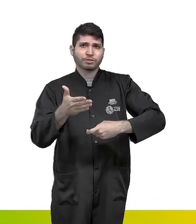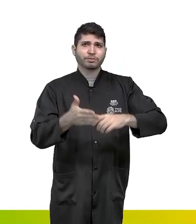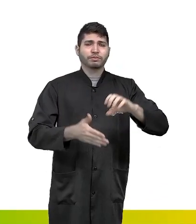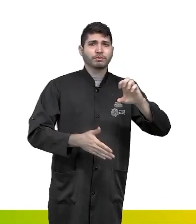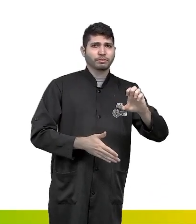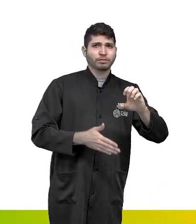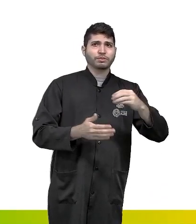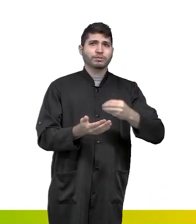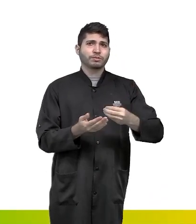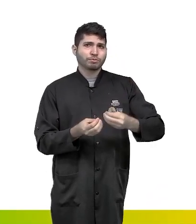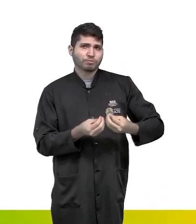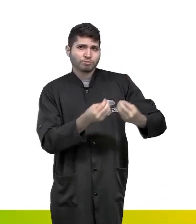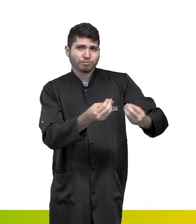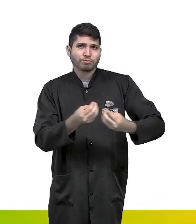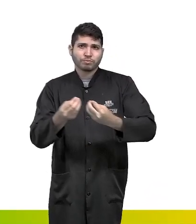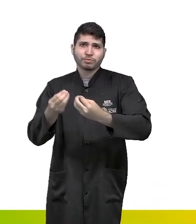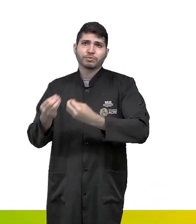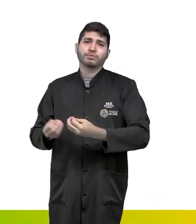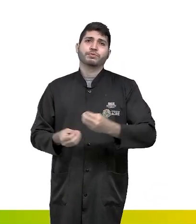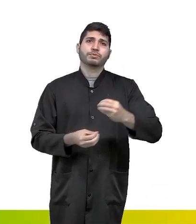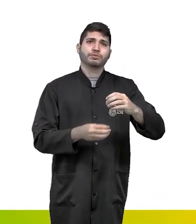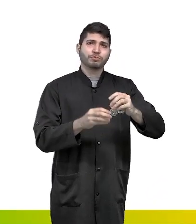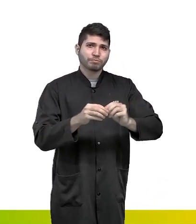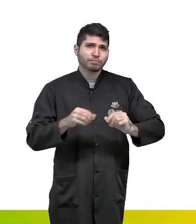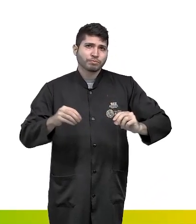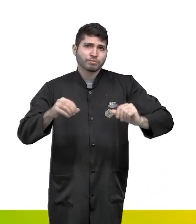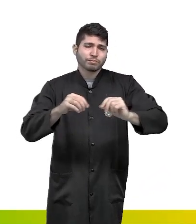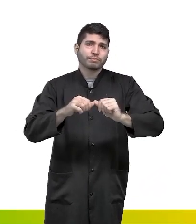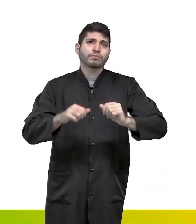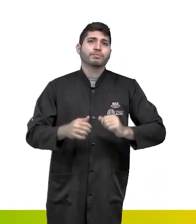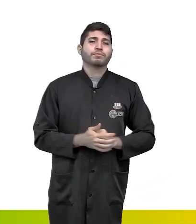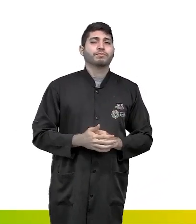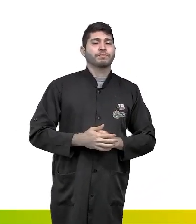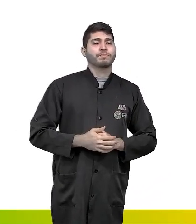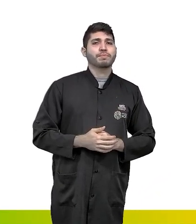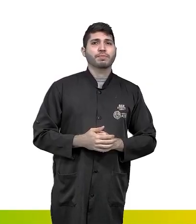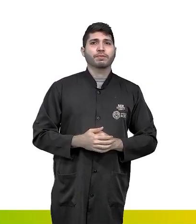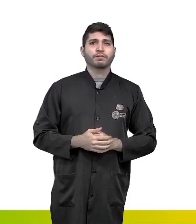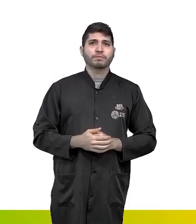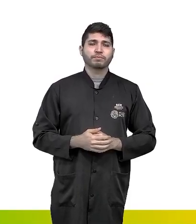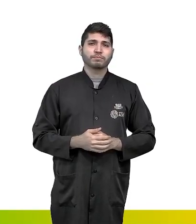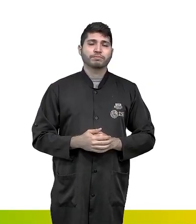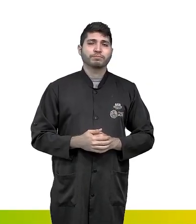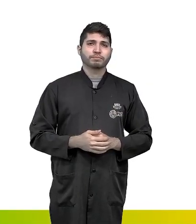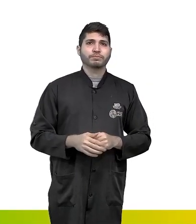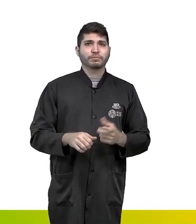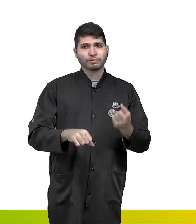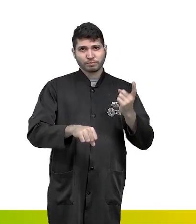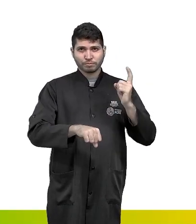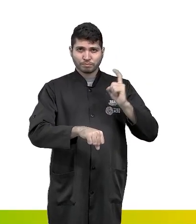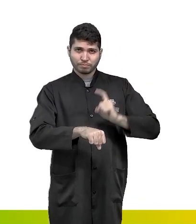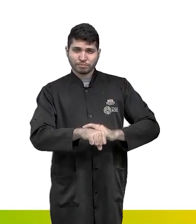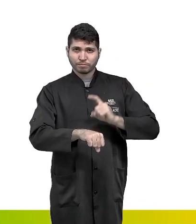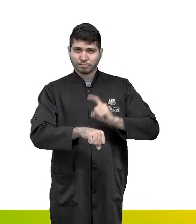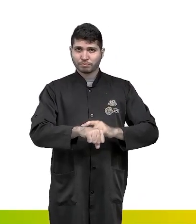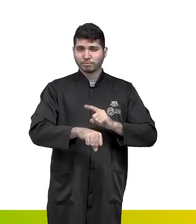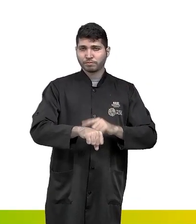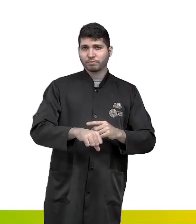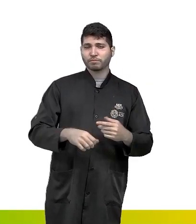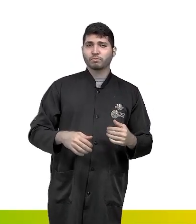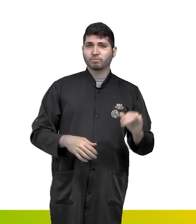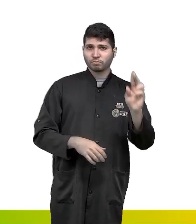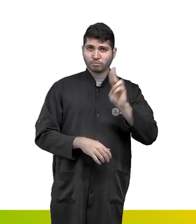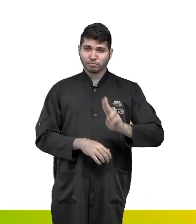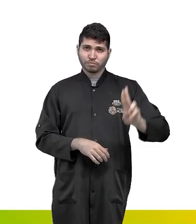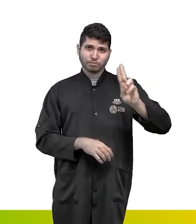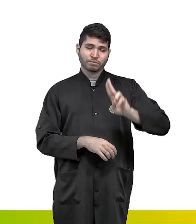capitanias hereditárias. Vou dar um tempinho aí para a gente analisar as alternativas. Logo de cara a gente já elimina